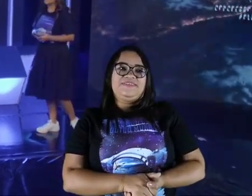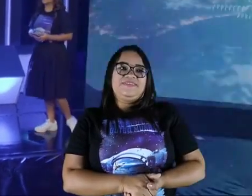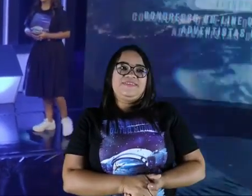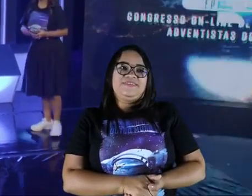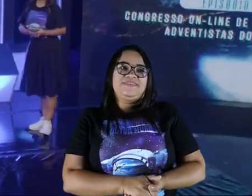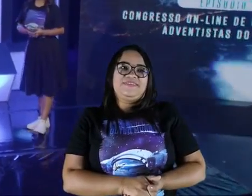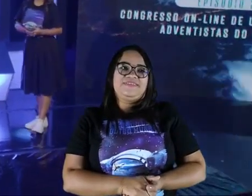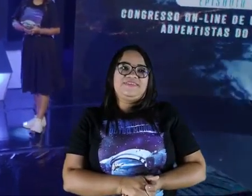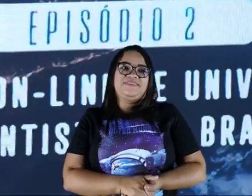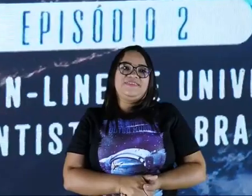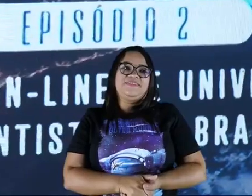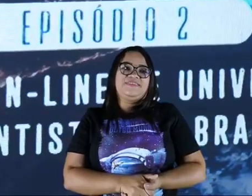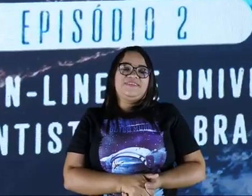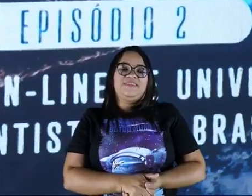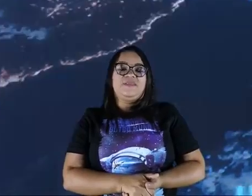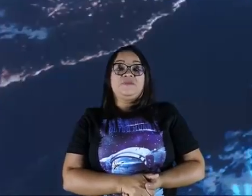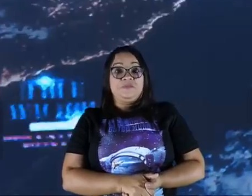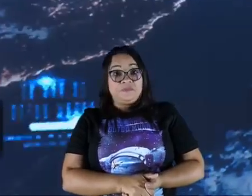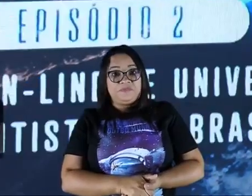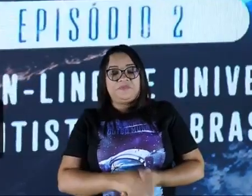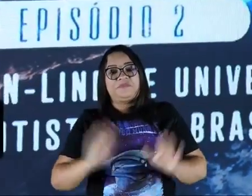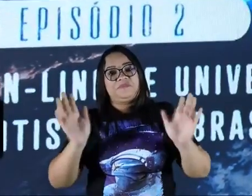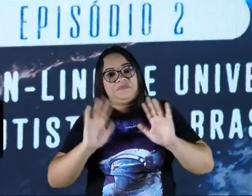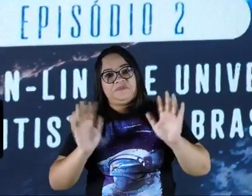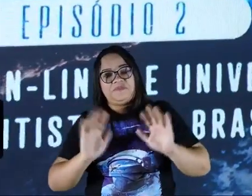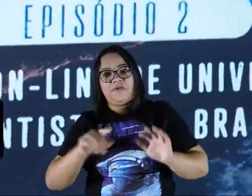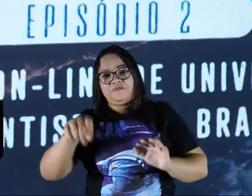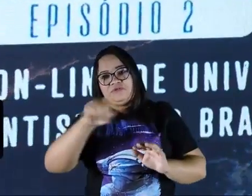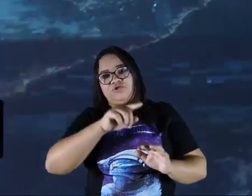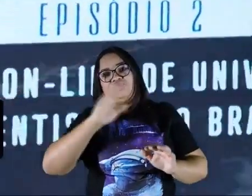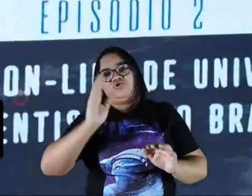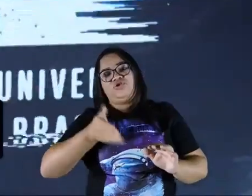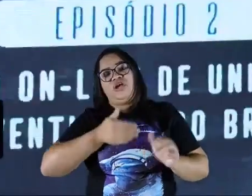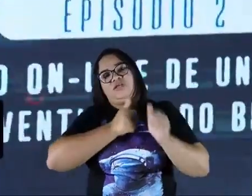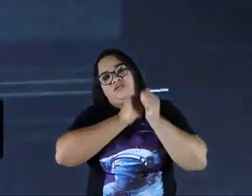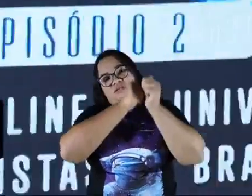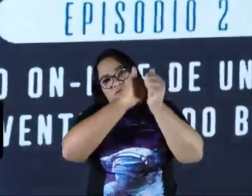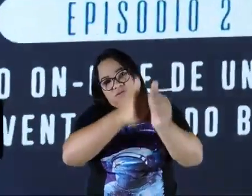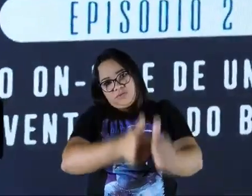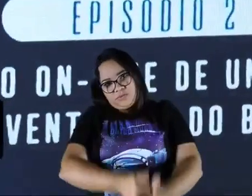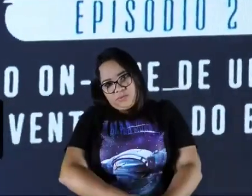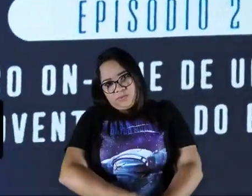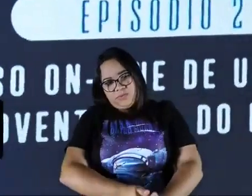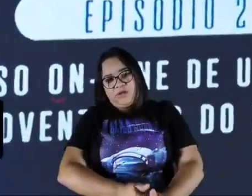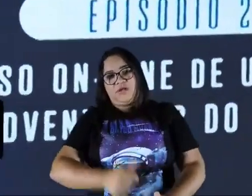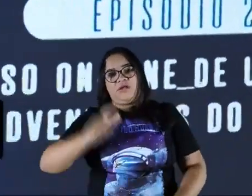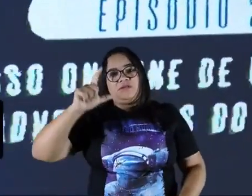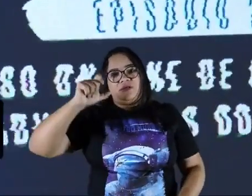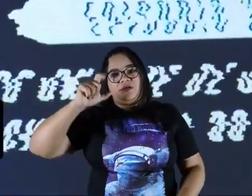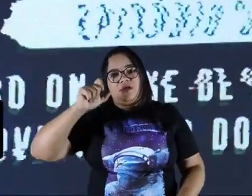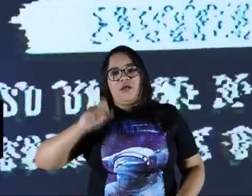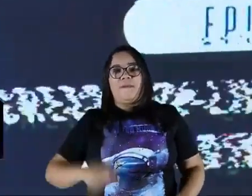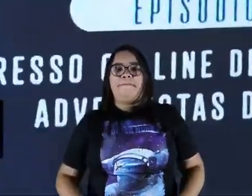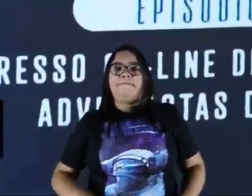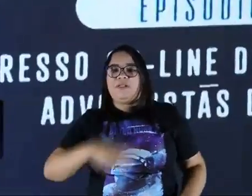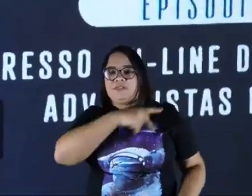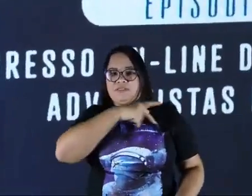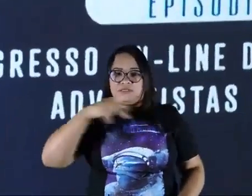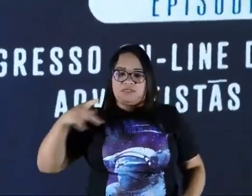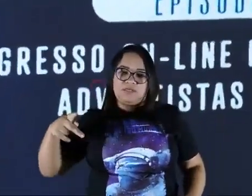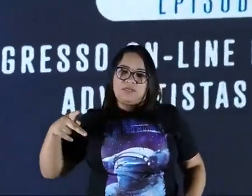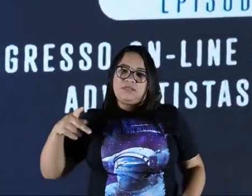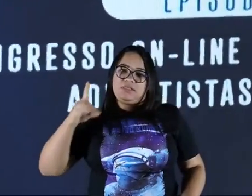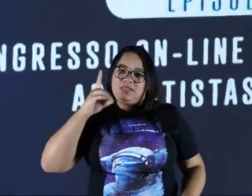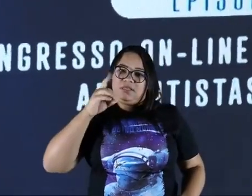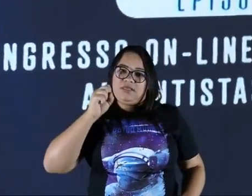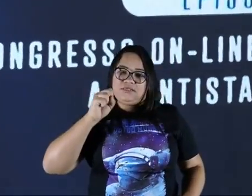Obrigadão, pastor. Olha só, pessoal, você que já está aí seguindo o Instagram, @presidenciadsa, para seguir o Pastor Stanley, e está todo mundo